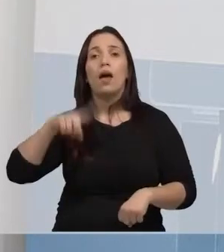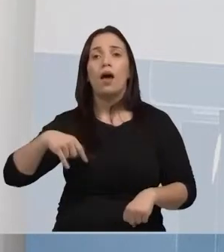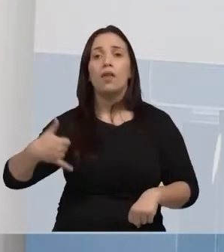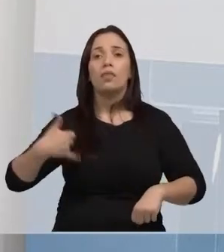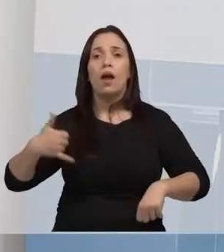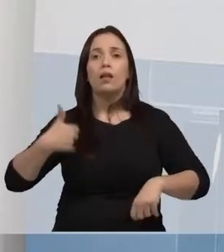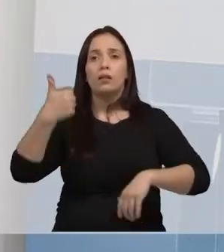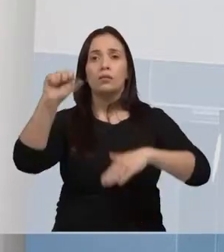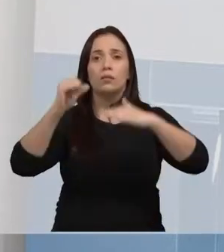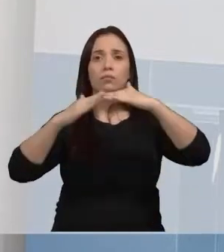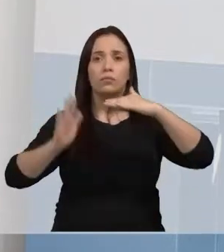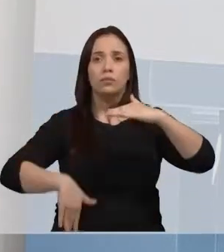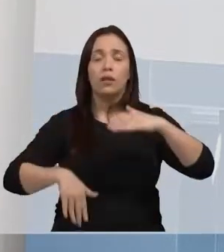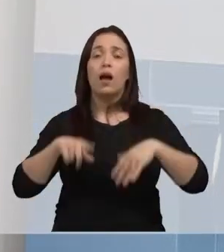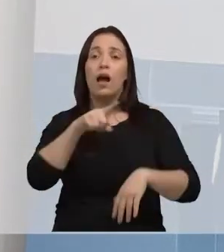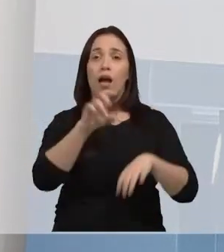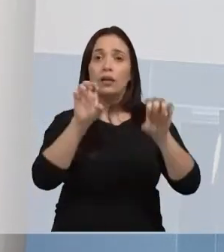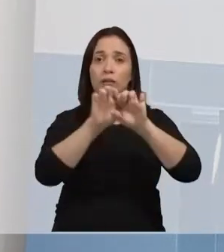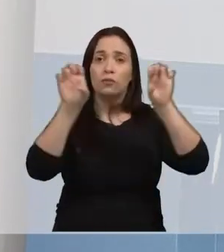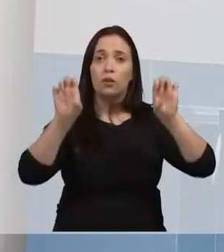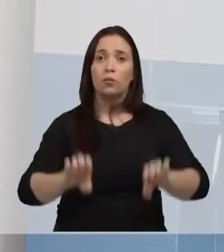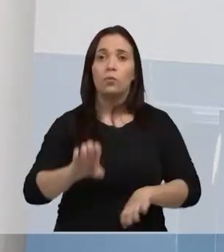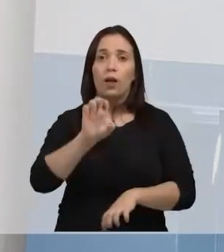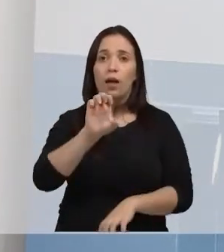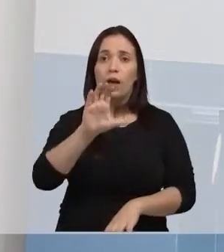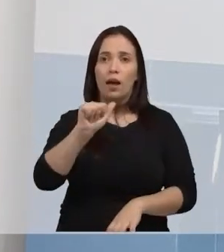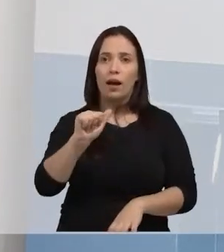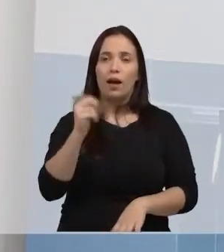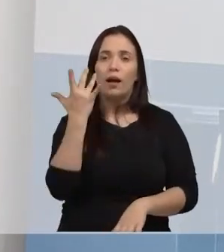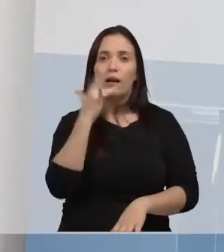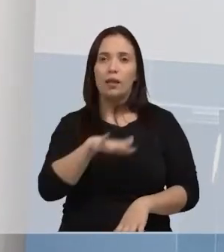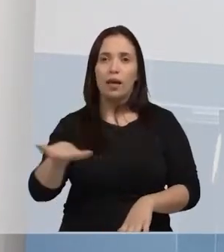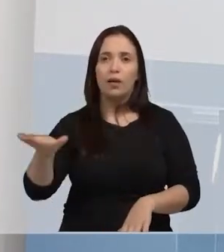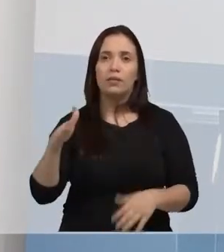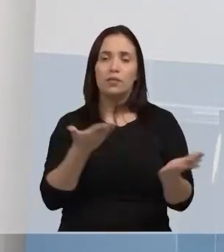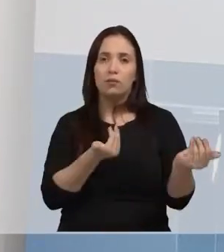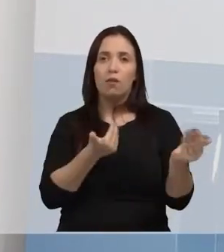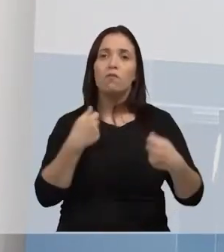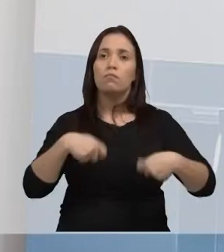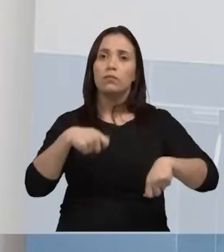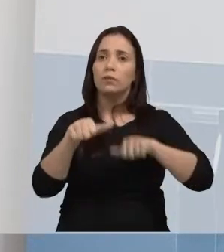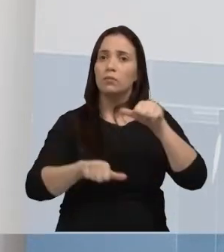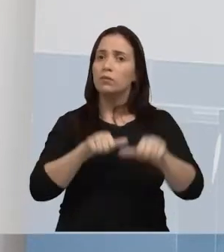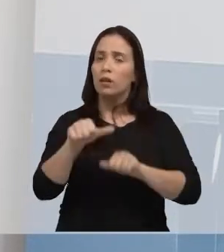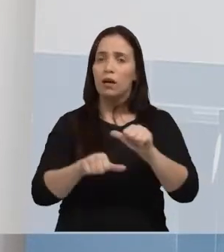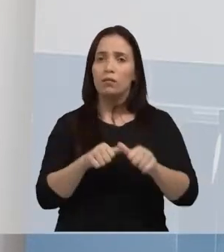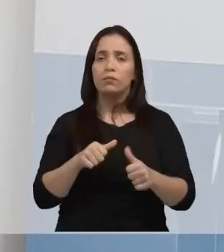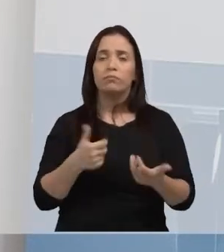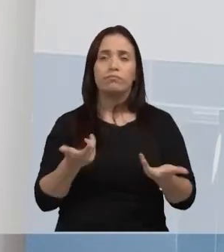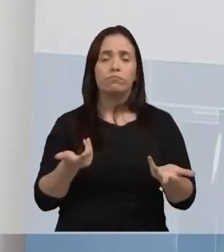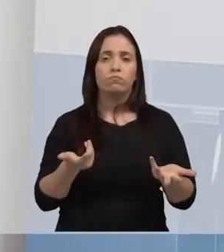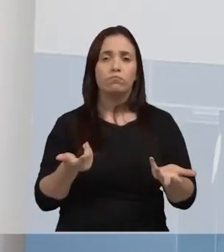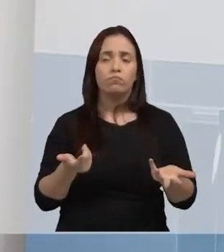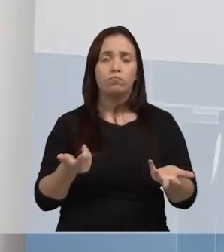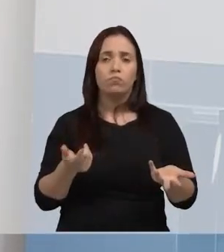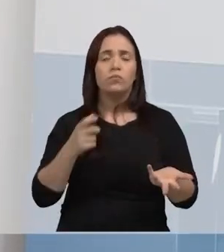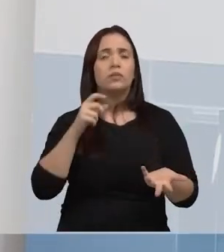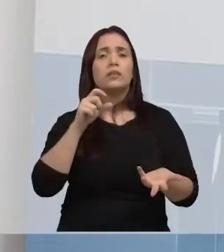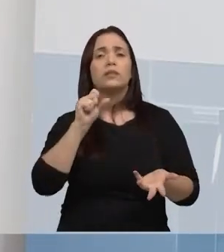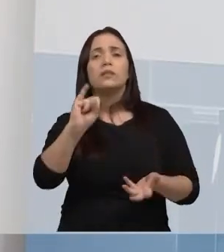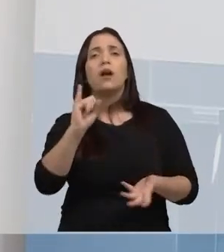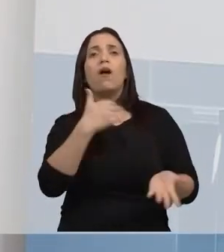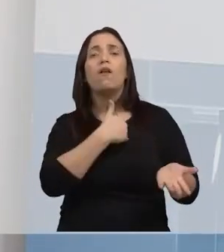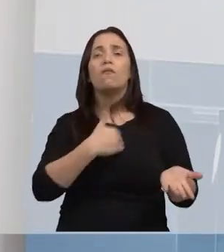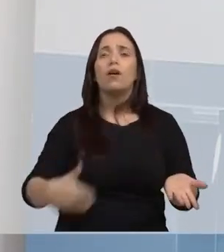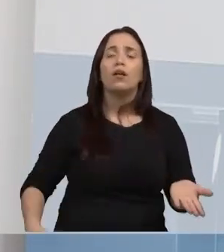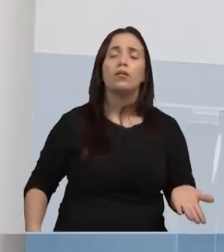Homem-Aranha, seja o Super-Homem, ele vai poder mudar o Estatuto da Criança e do Adolescente? no que é primordial?